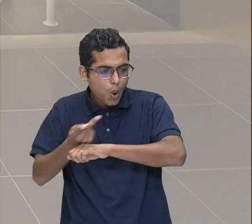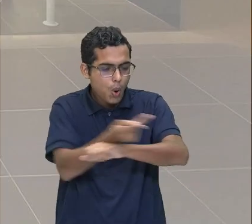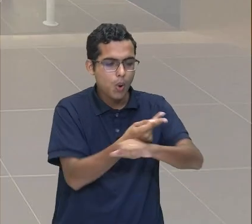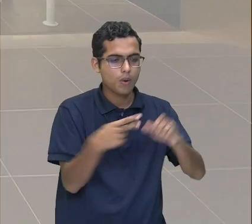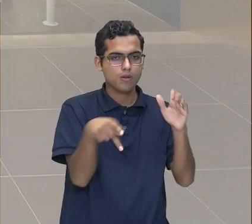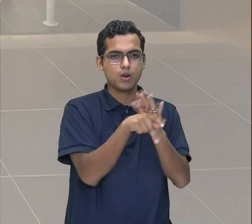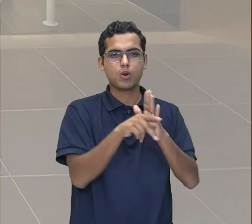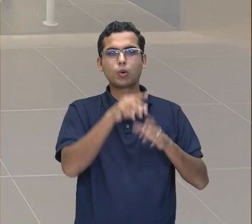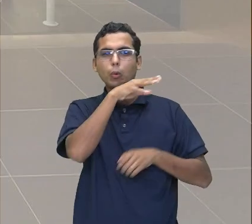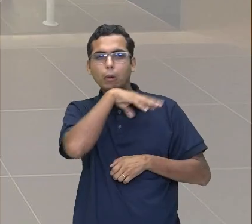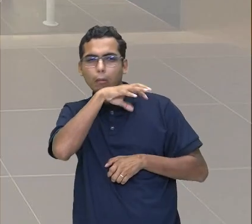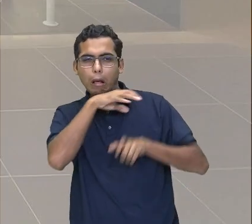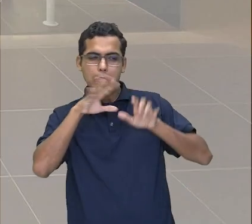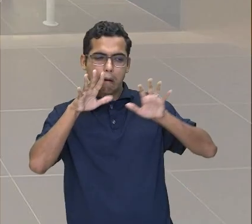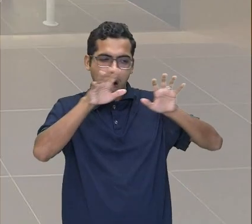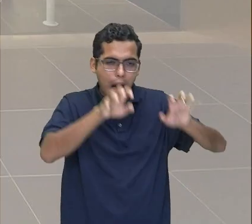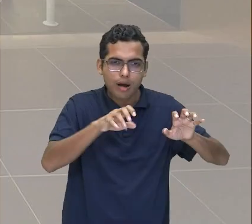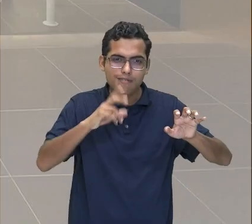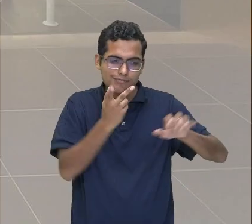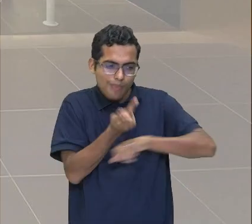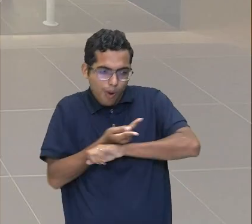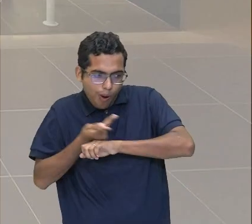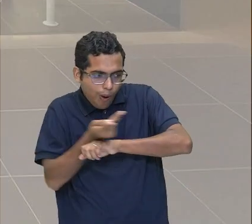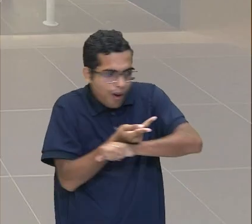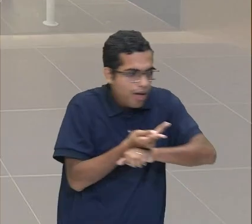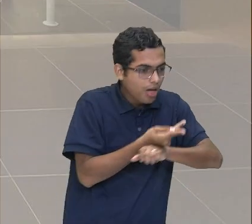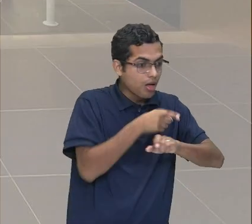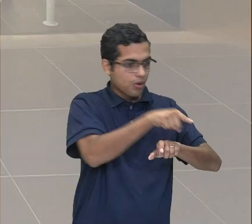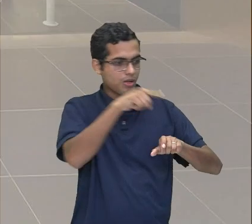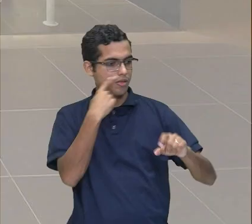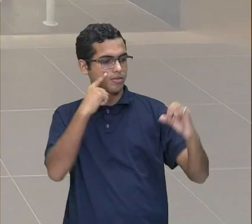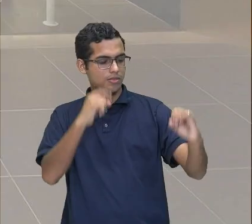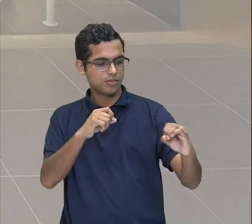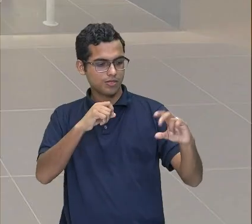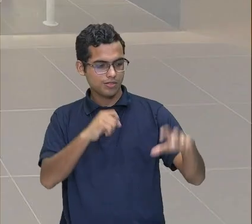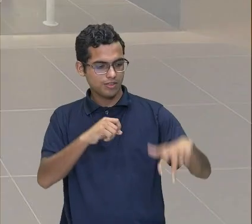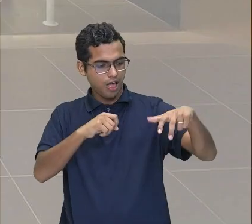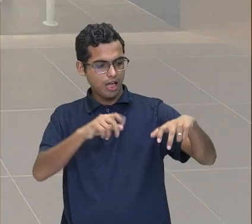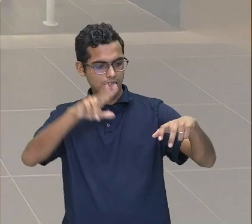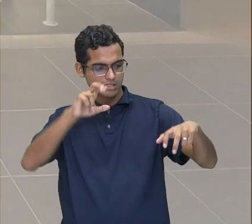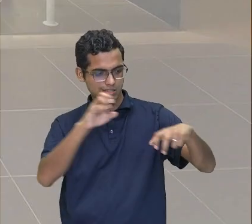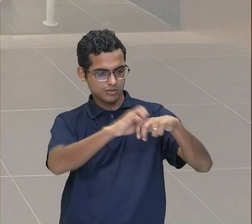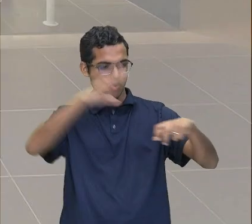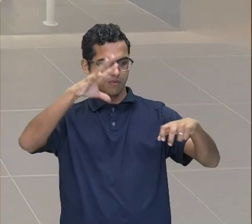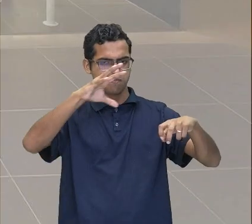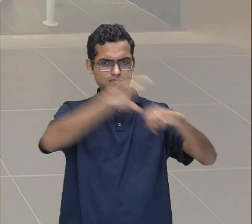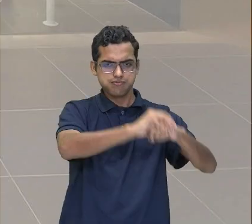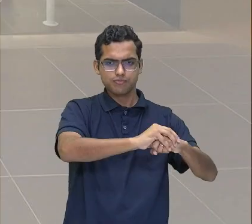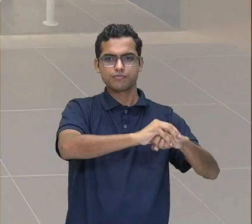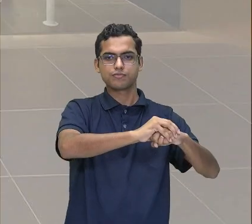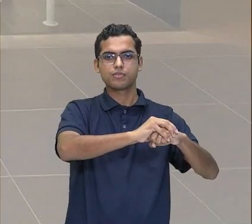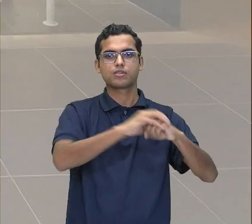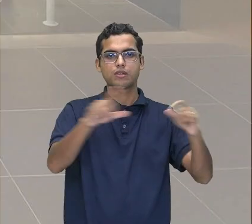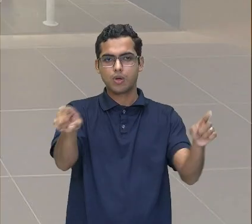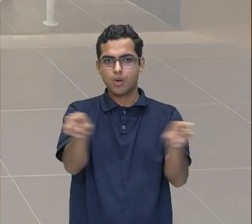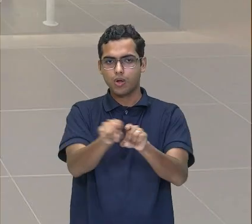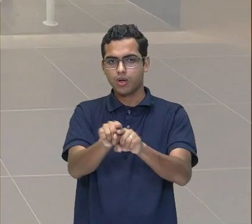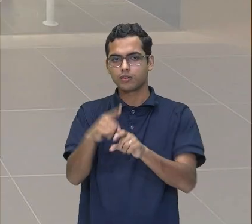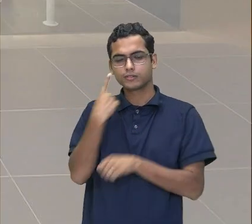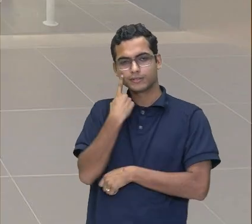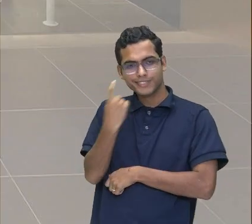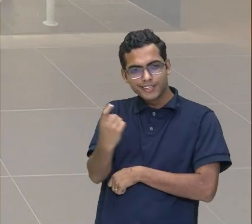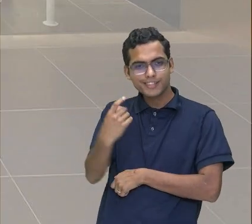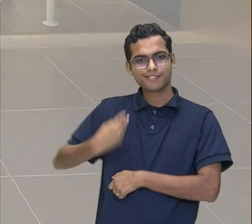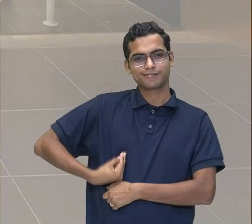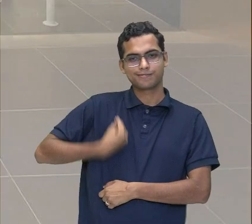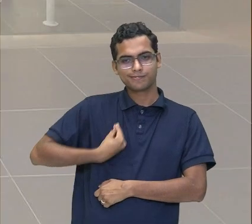explorar ambientes externos, além de motivar a exploração de novas áreas e pontos de interesse na vida real.